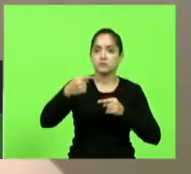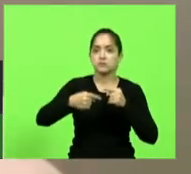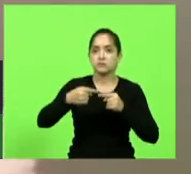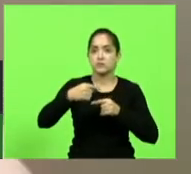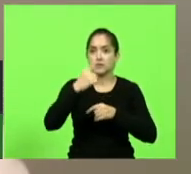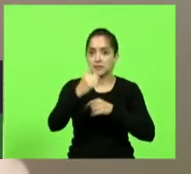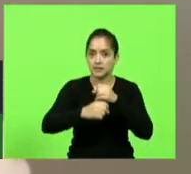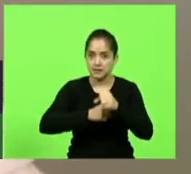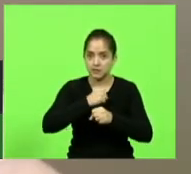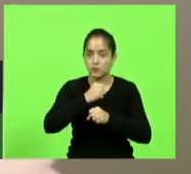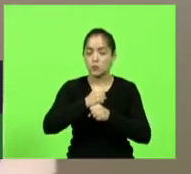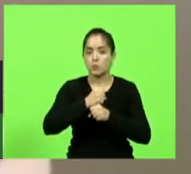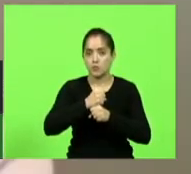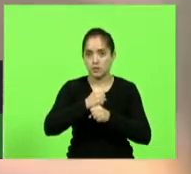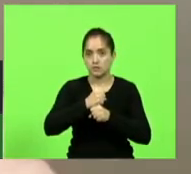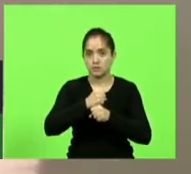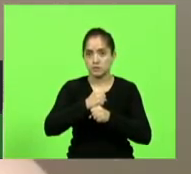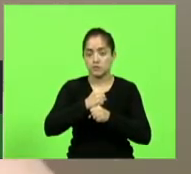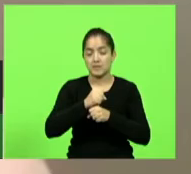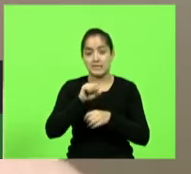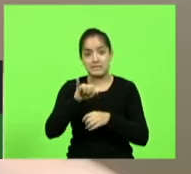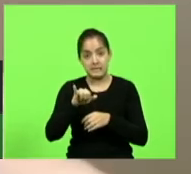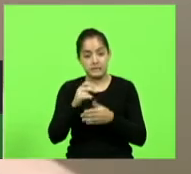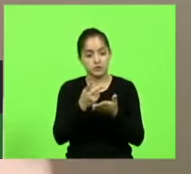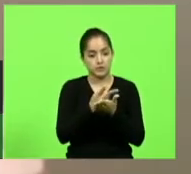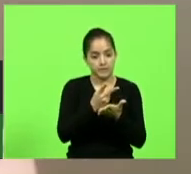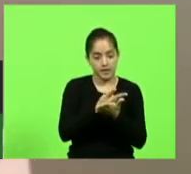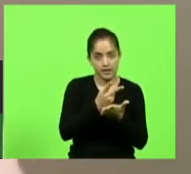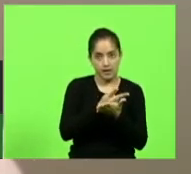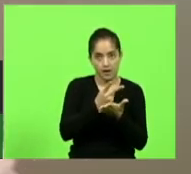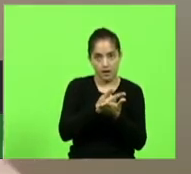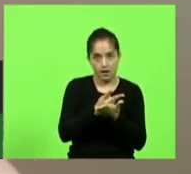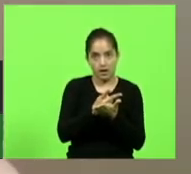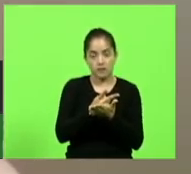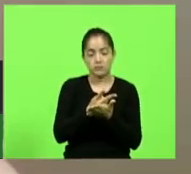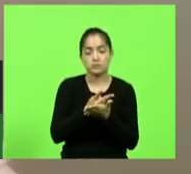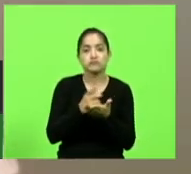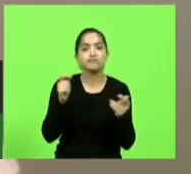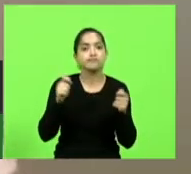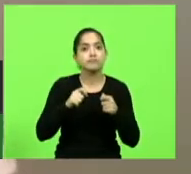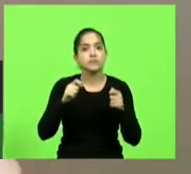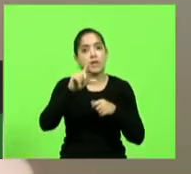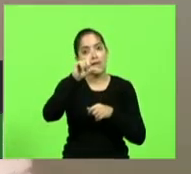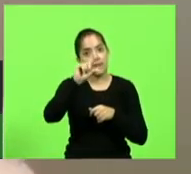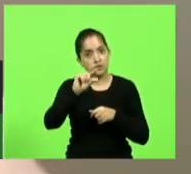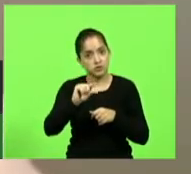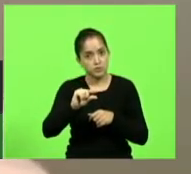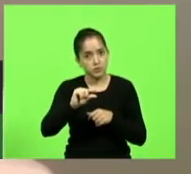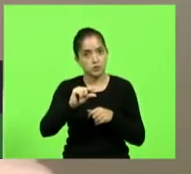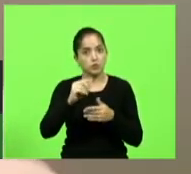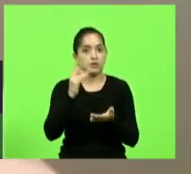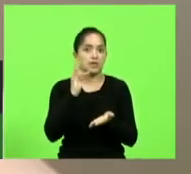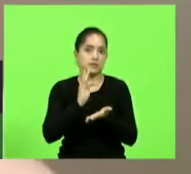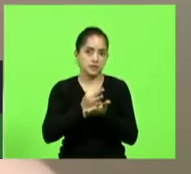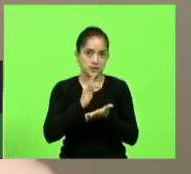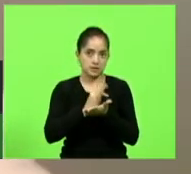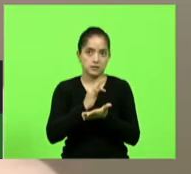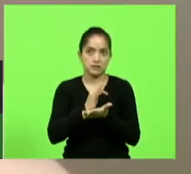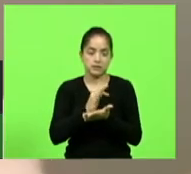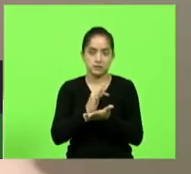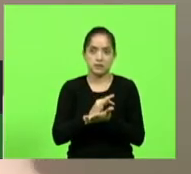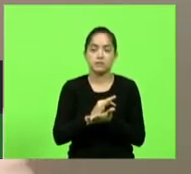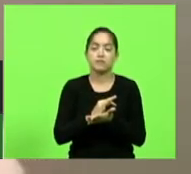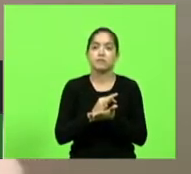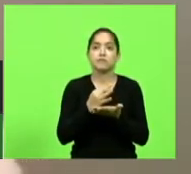ano. E eu faço questão, se estiver errado aqui, se nós conseguirmos reduzir a tarifa, eu venho a público e faço